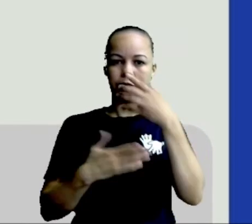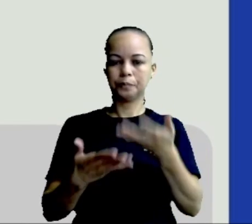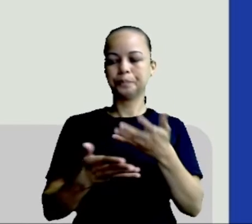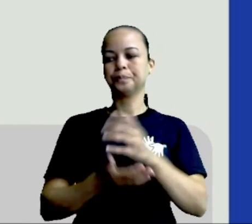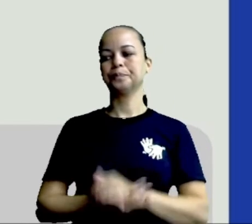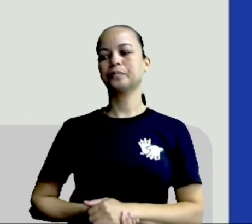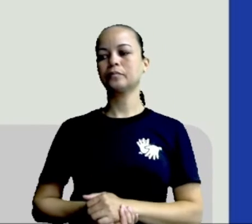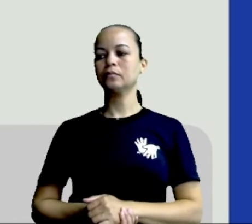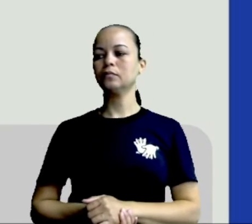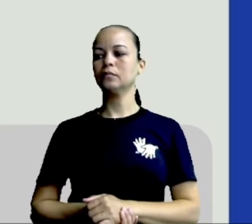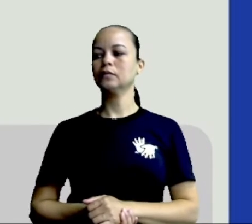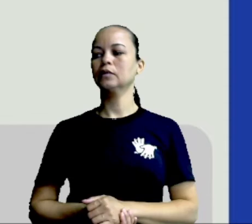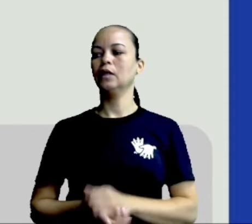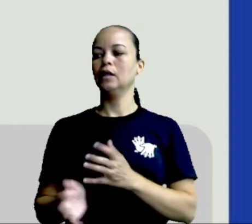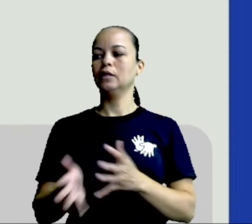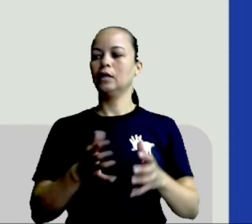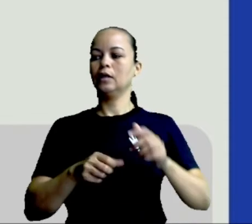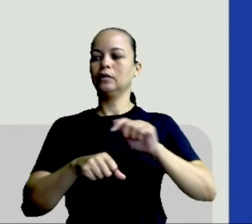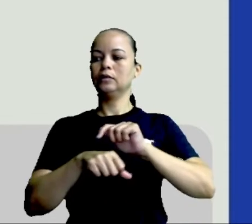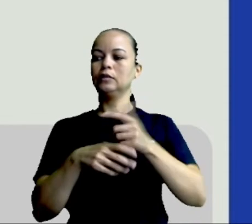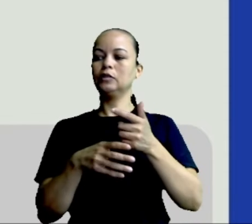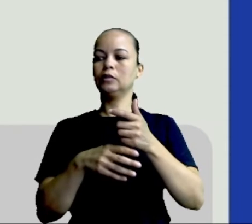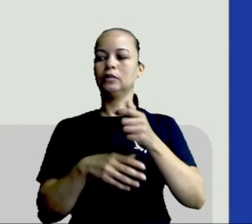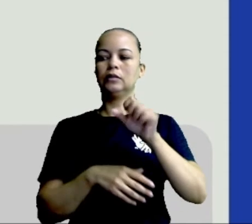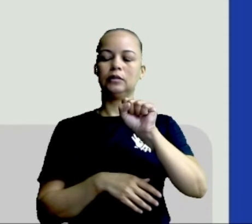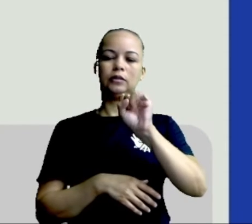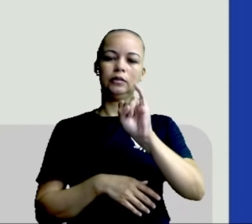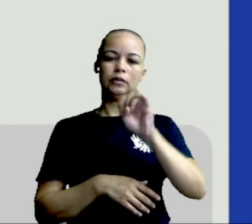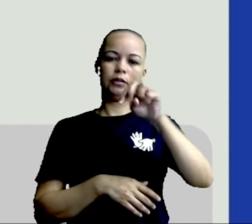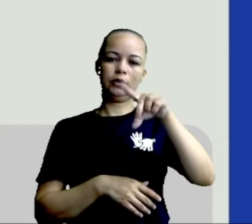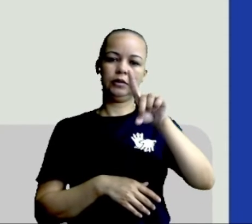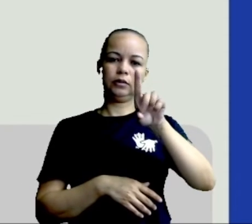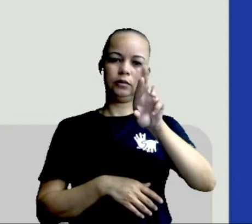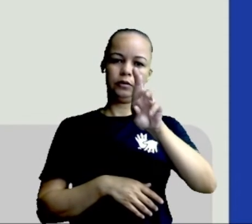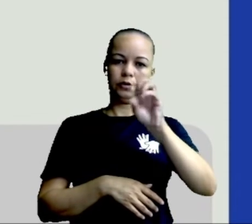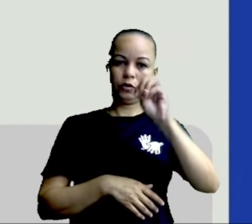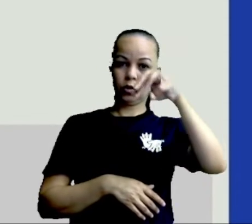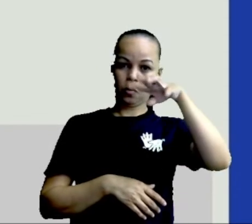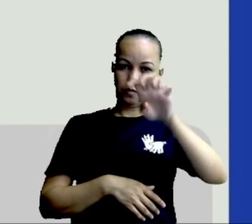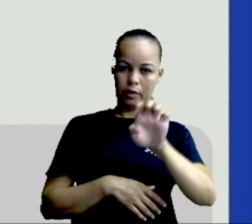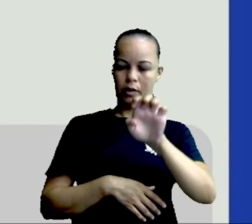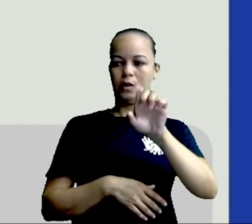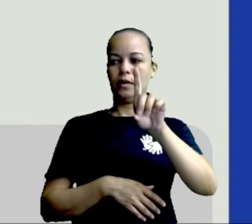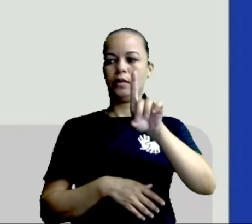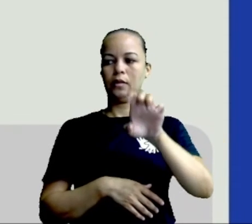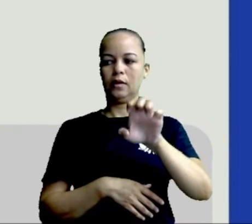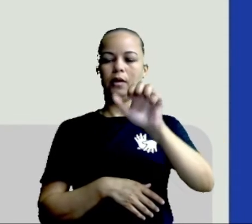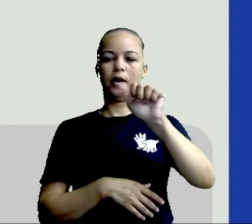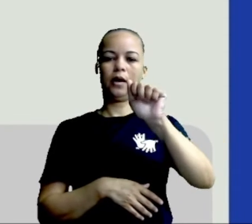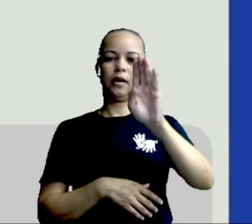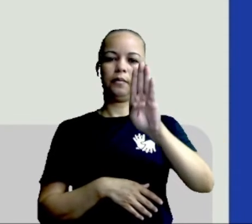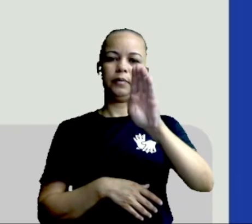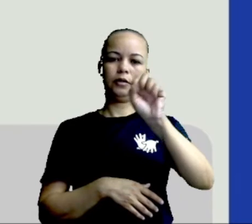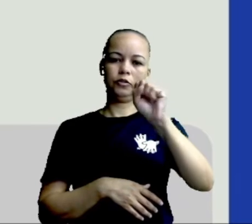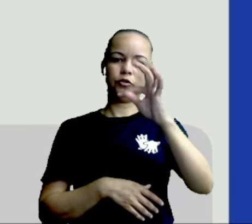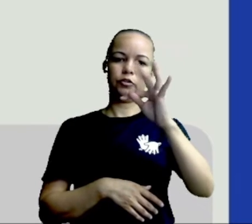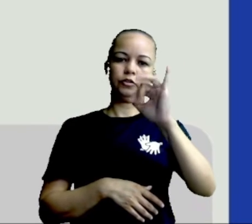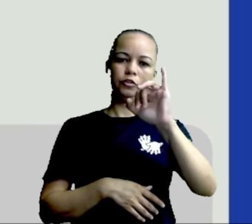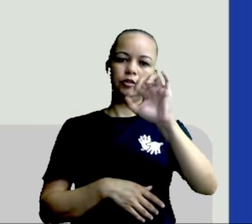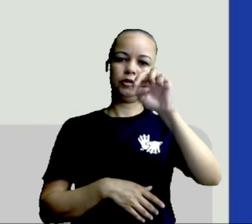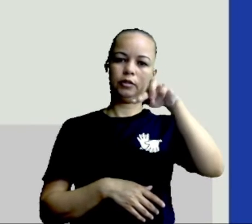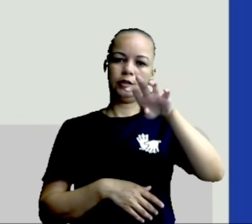de abstinência. Essa síndrome de abstinência vai ocorrer quando se diminui ou quando se interrompe de